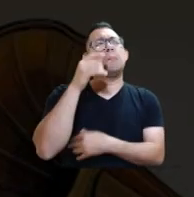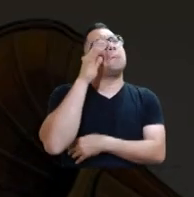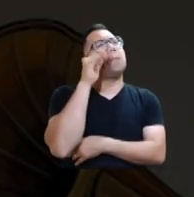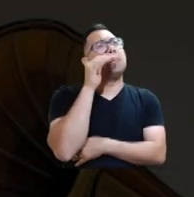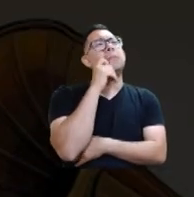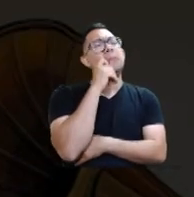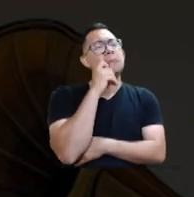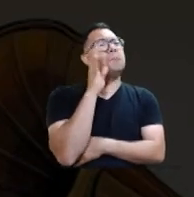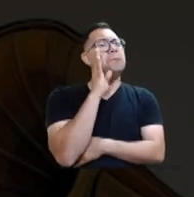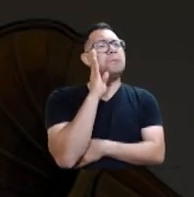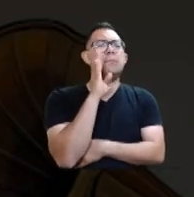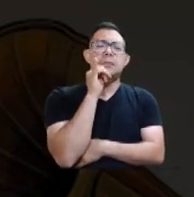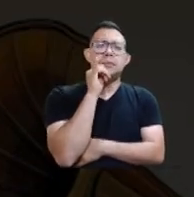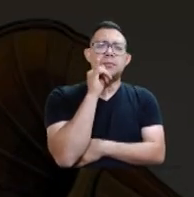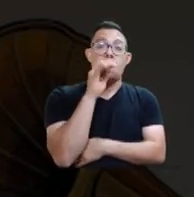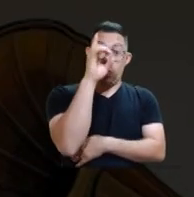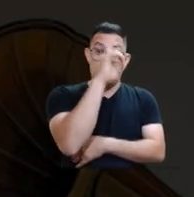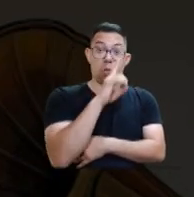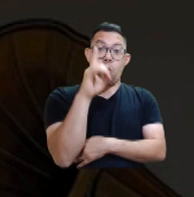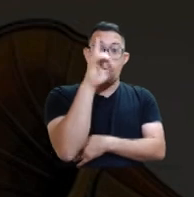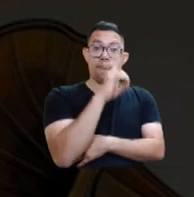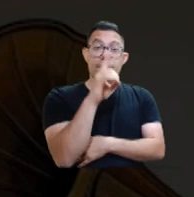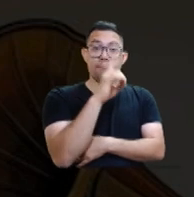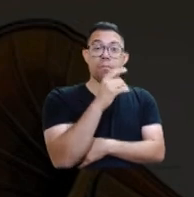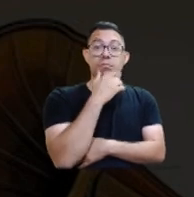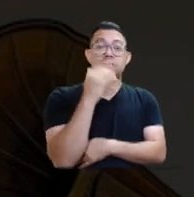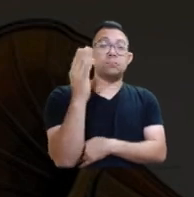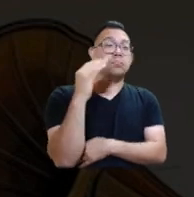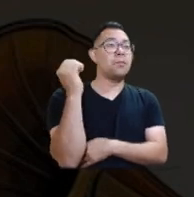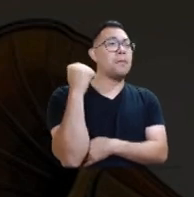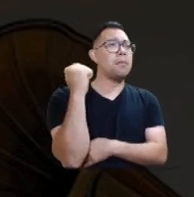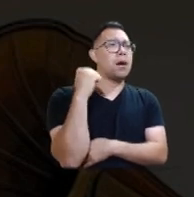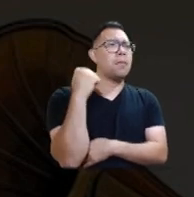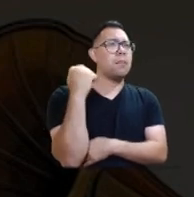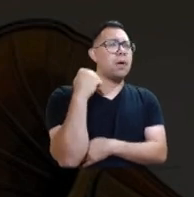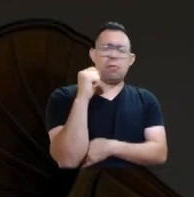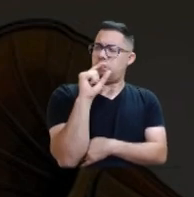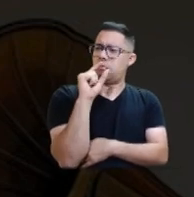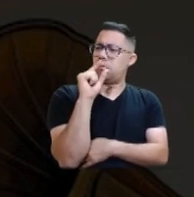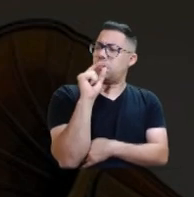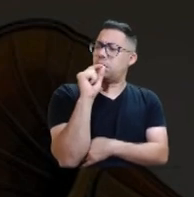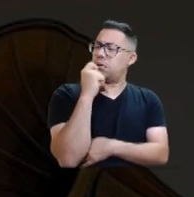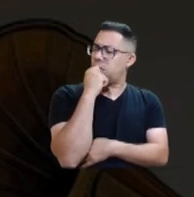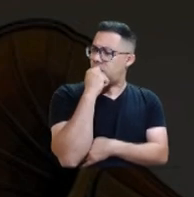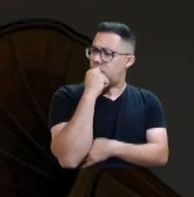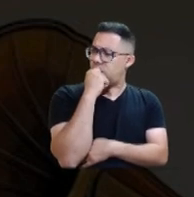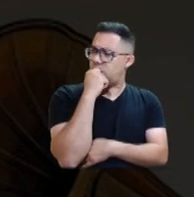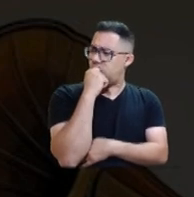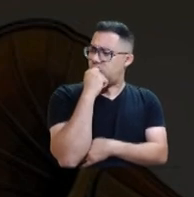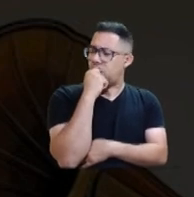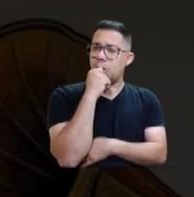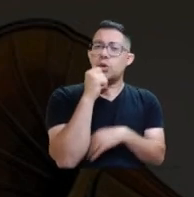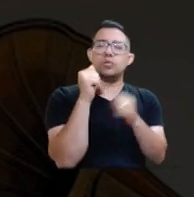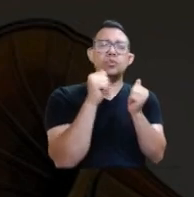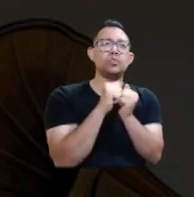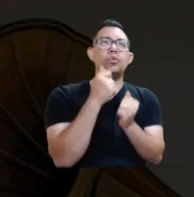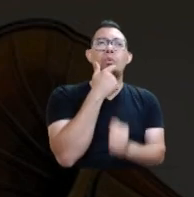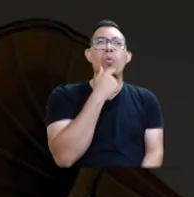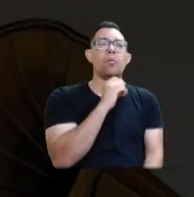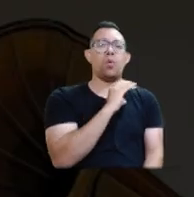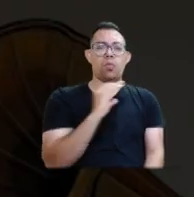semana. Que coisa interessante. Quando foi no domingo, ele bateu aqui e trouxe